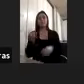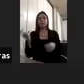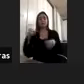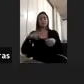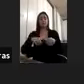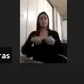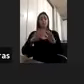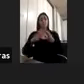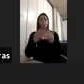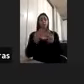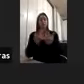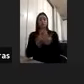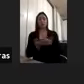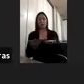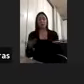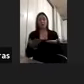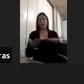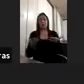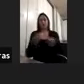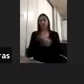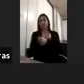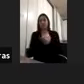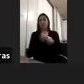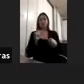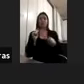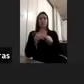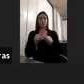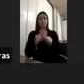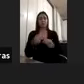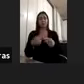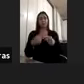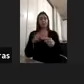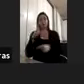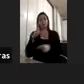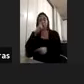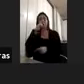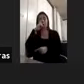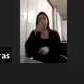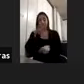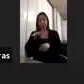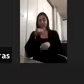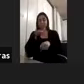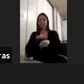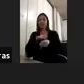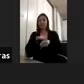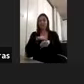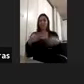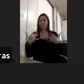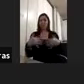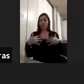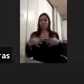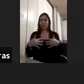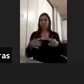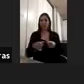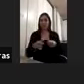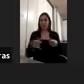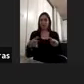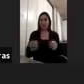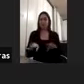por hora, devido aos riscos de contaminação mútua das famílias e das